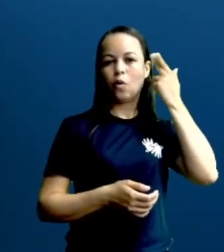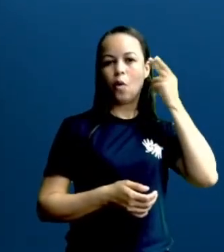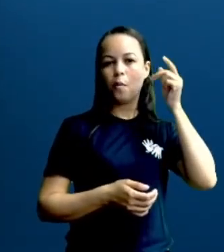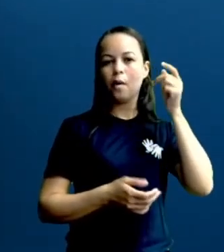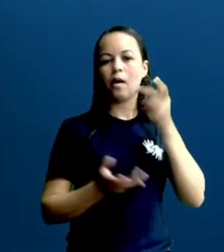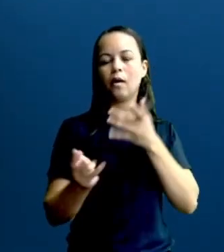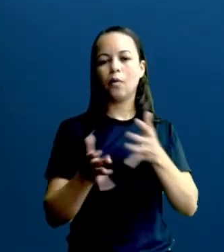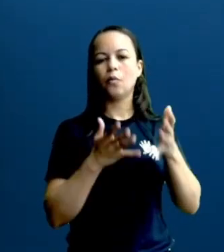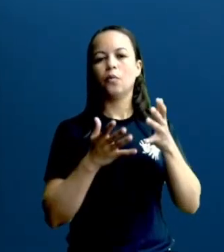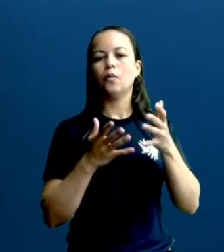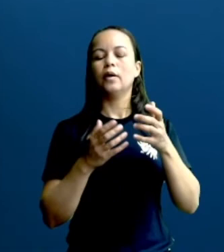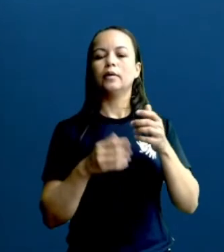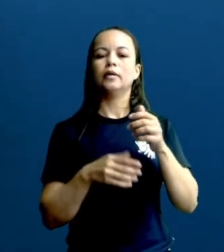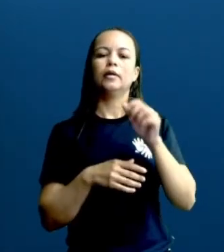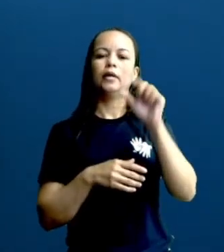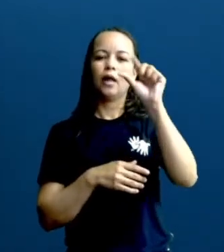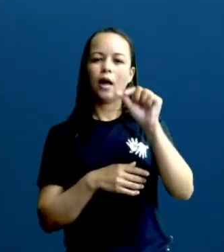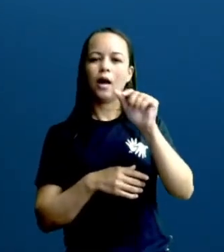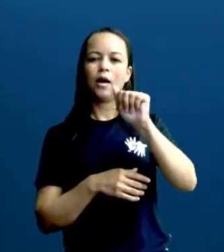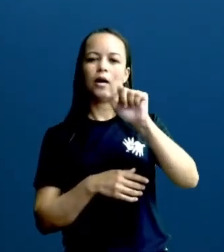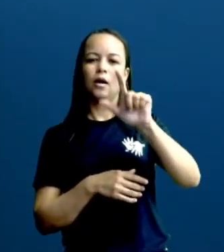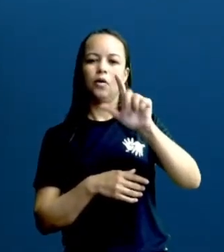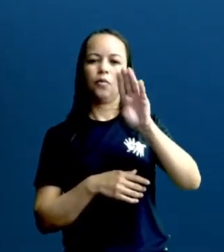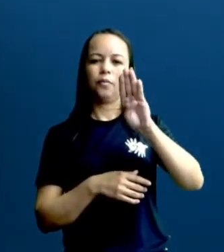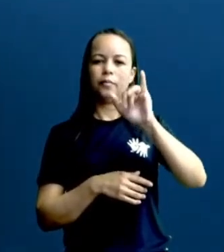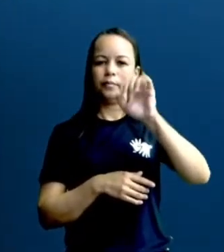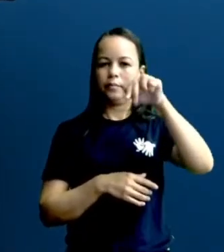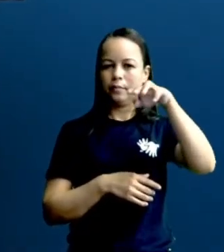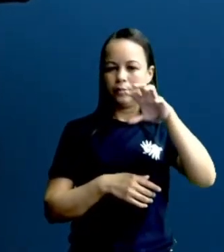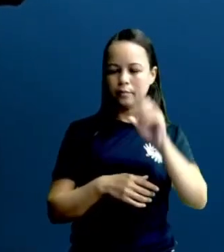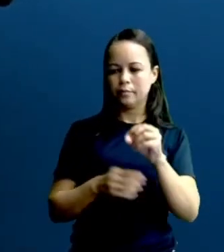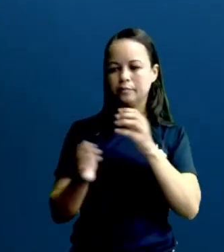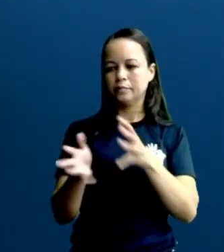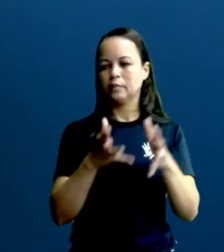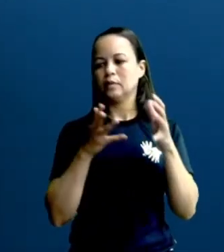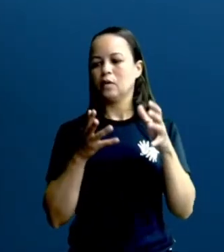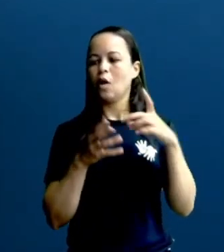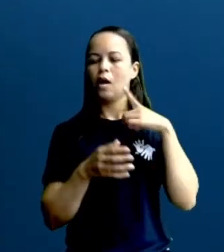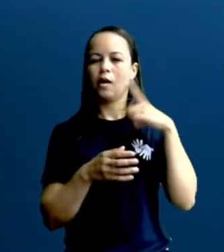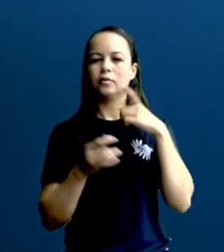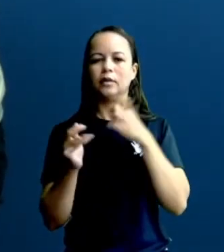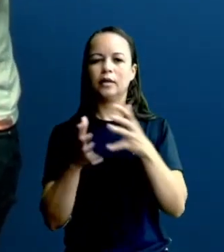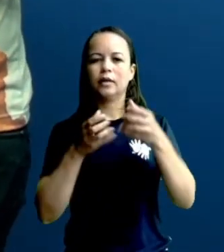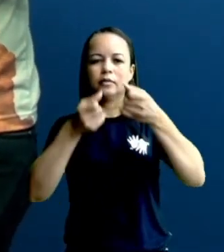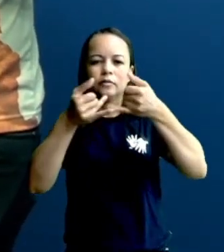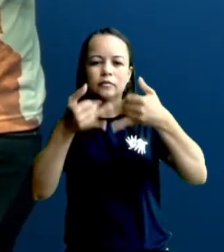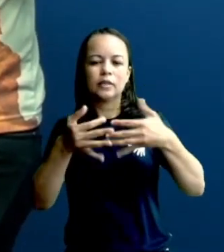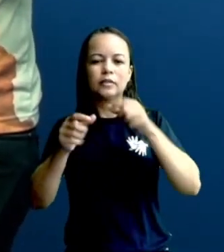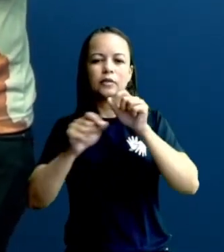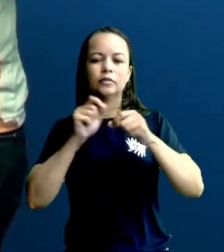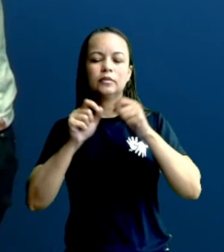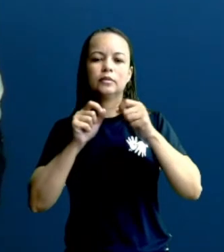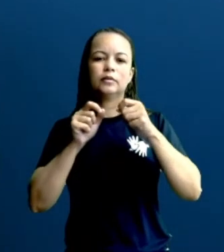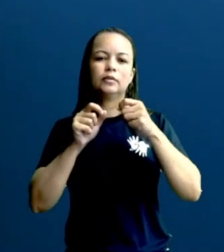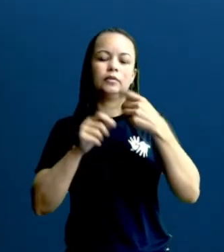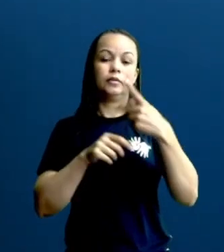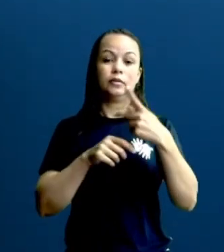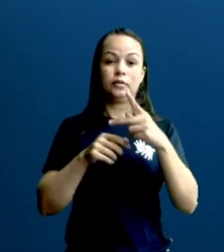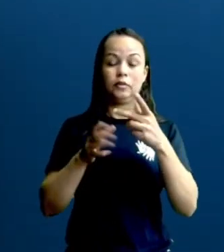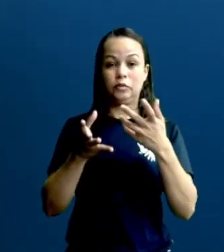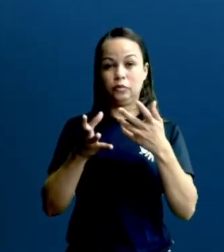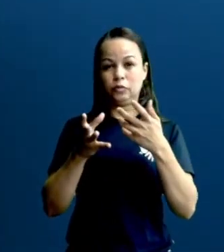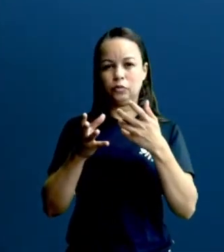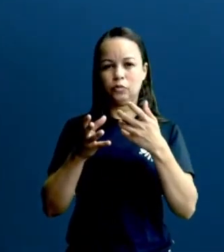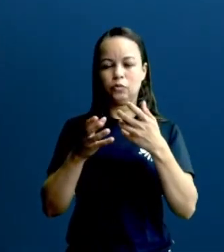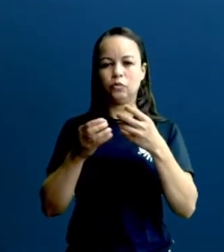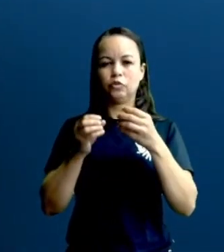azinho seria o gene albino. Quando se faz uma combinação desses genes, quando eu coloco o gene do espermatozoide com o gene